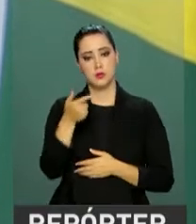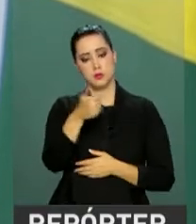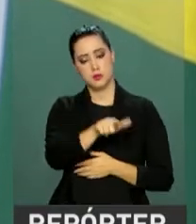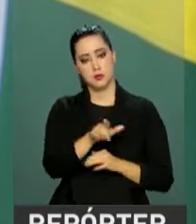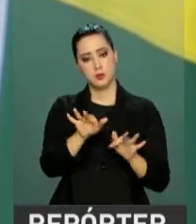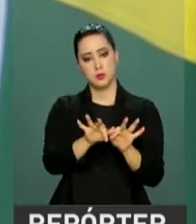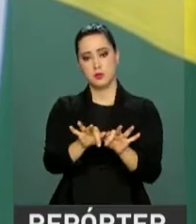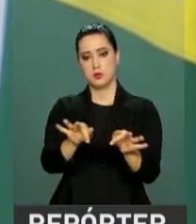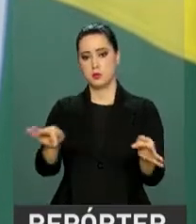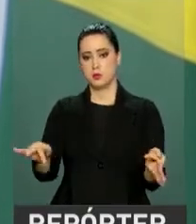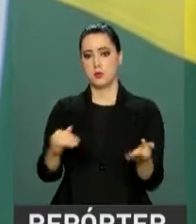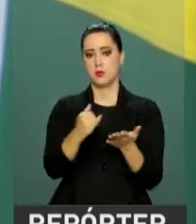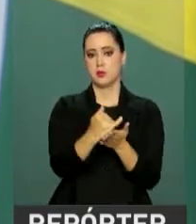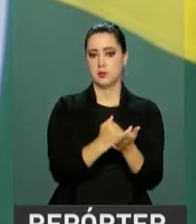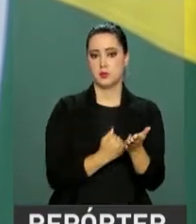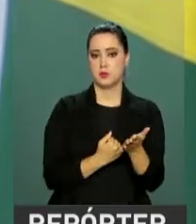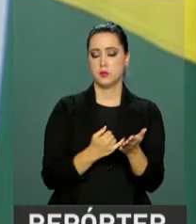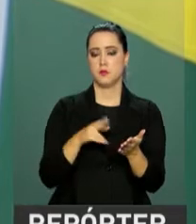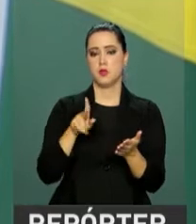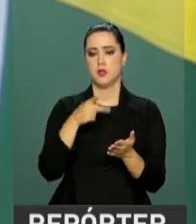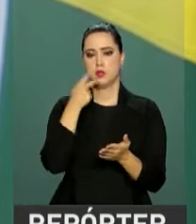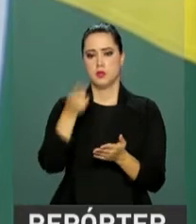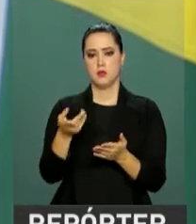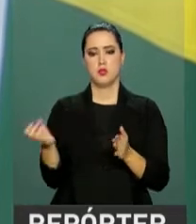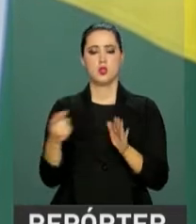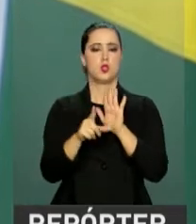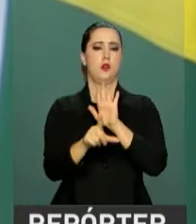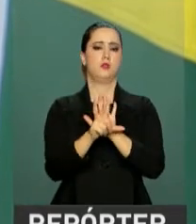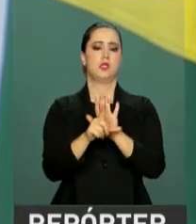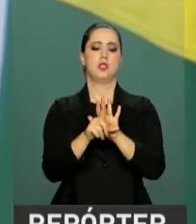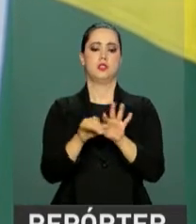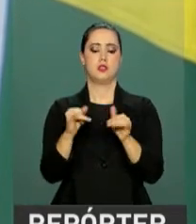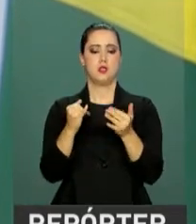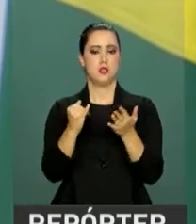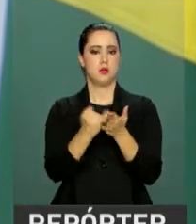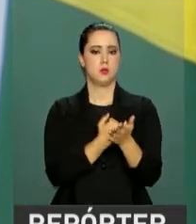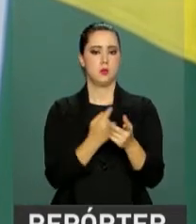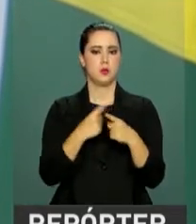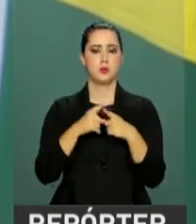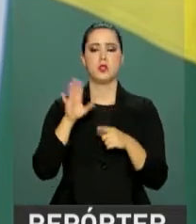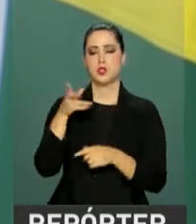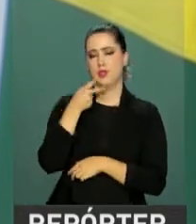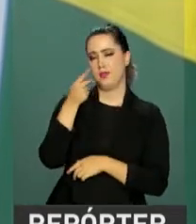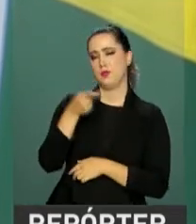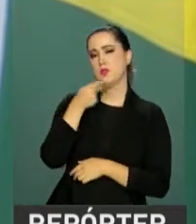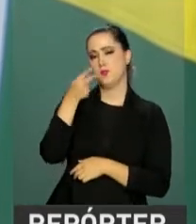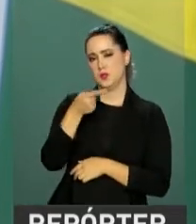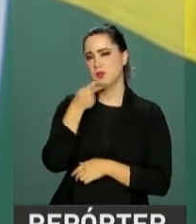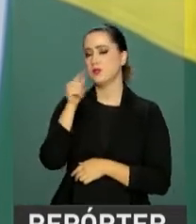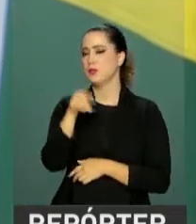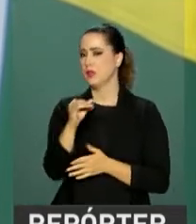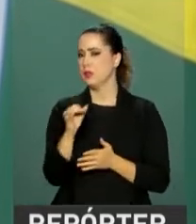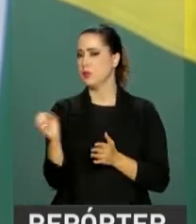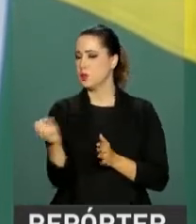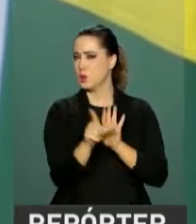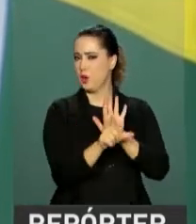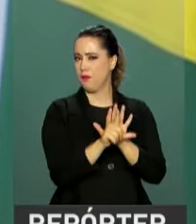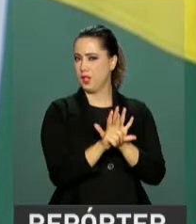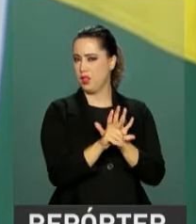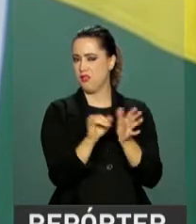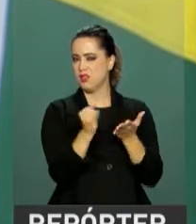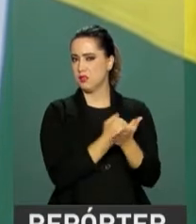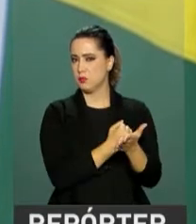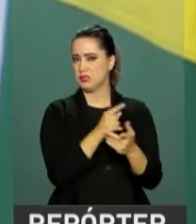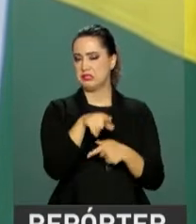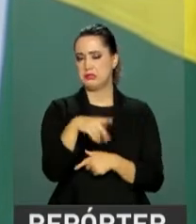simplificação tributária eu já não falando em reforma tributária que tantas vezes falamos em reforma tributária que o do cabo na expressão